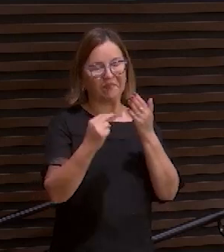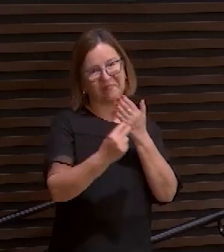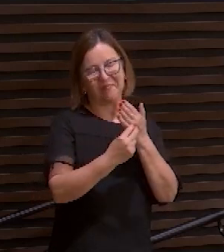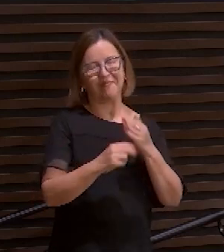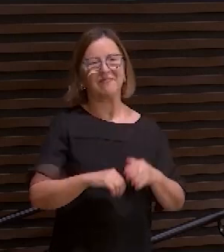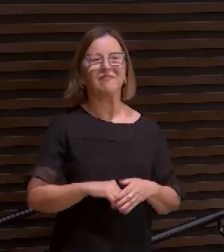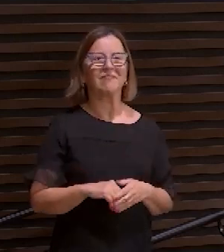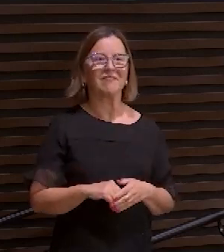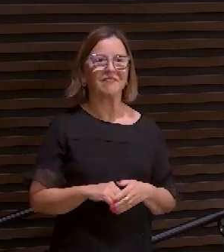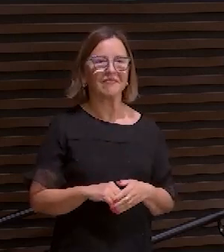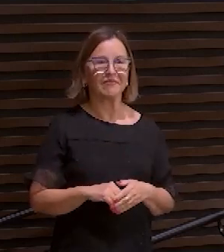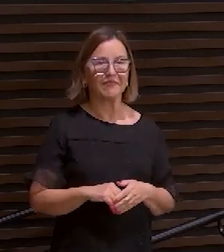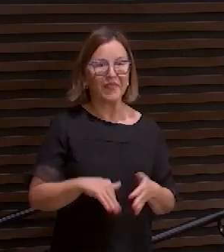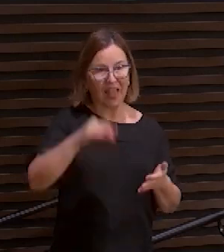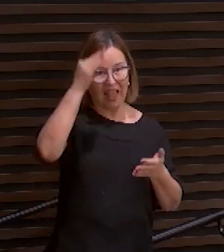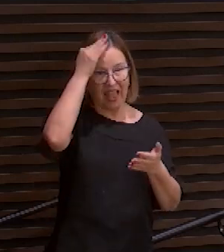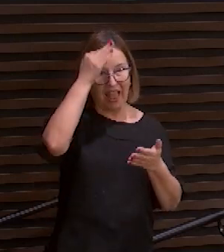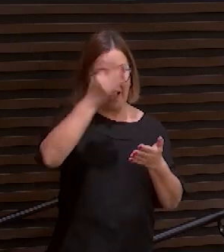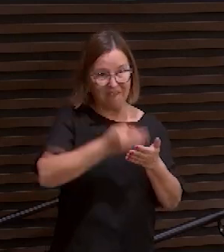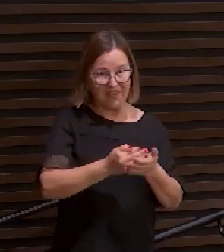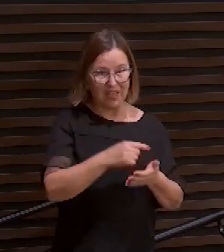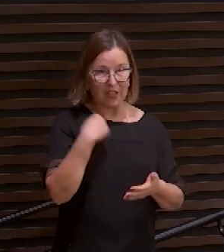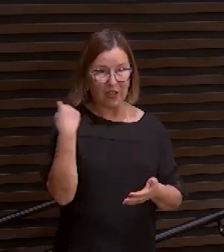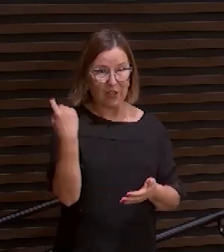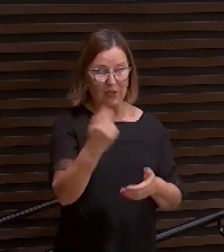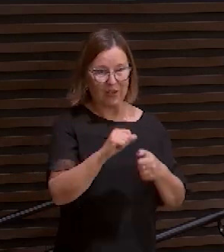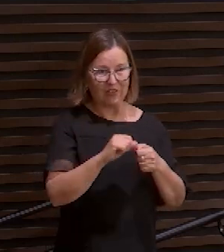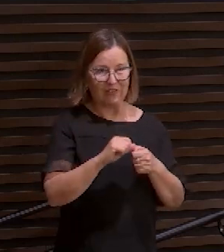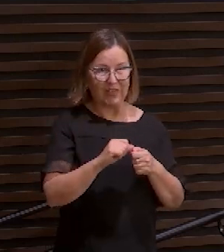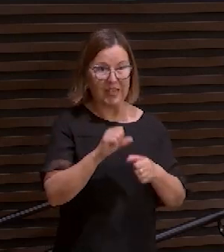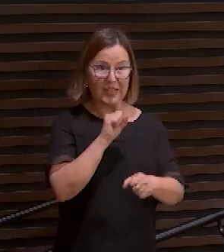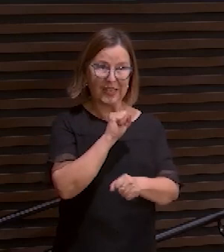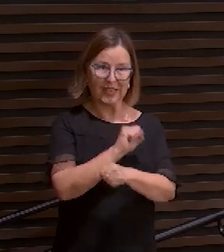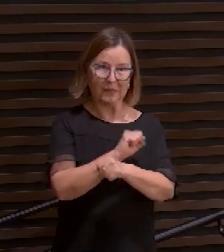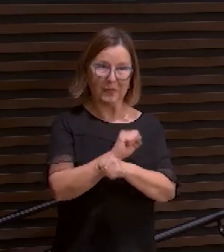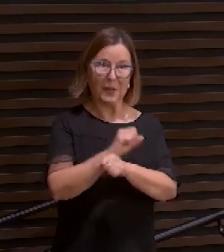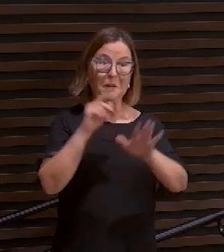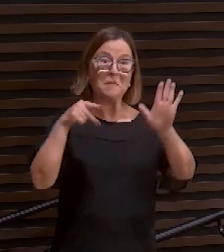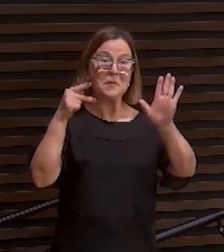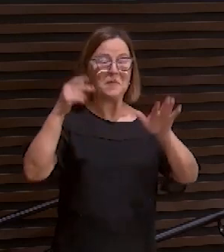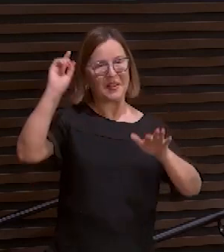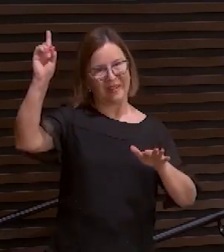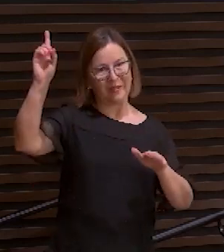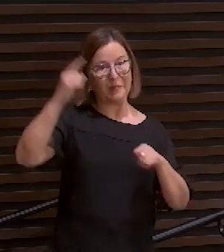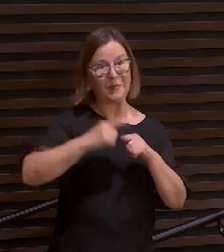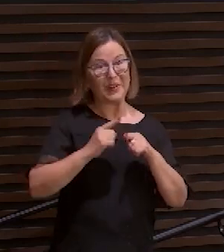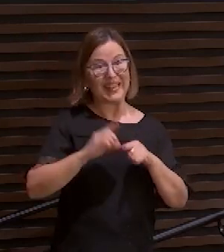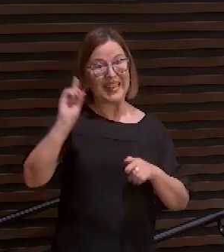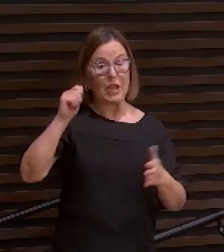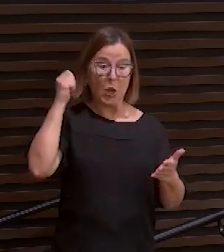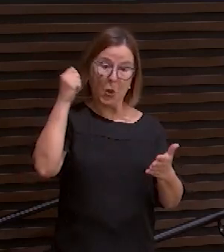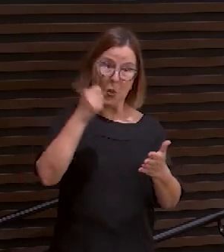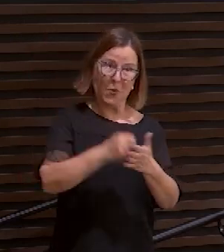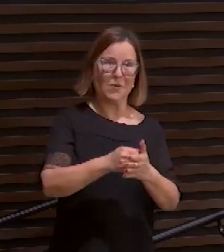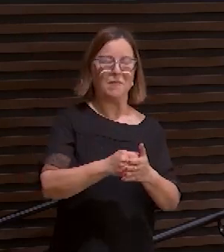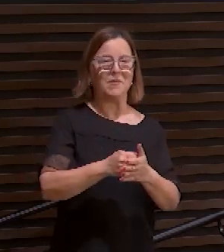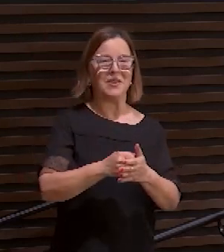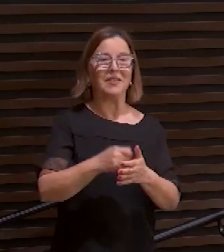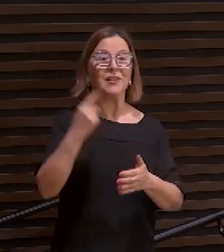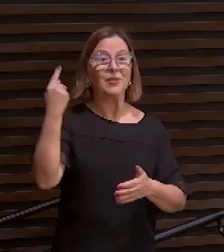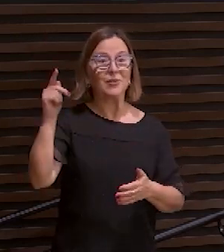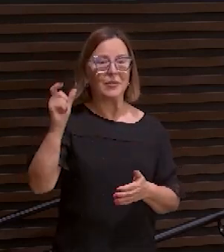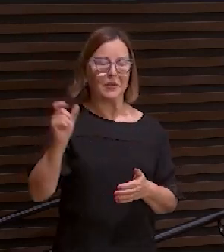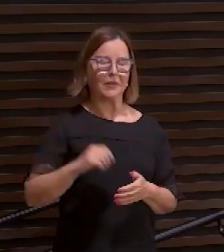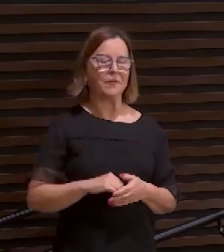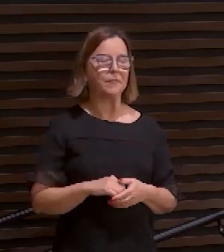nos faz esperar pelo que Deus prometeu, confiando que Ele cumprirá a sua palavra. Eu gosto muito